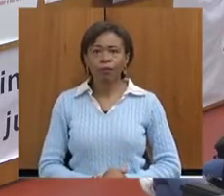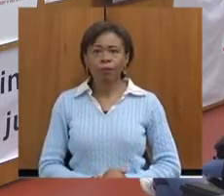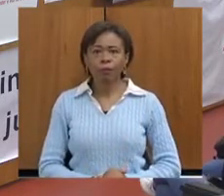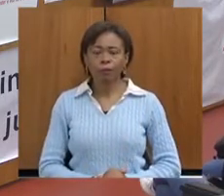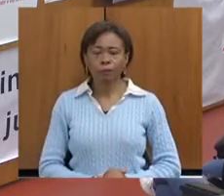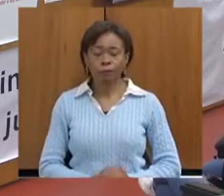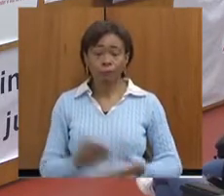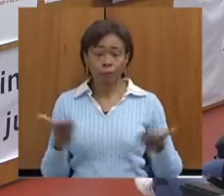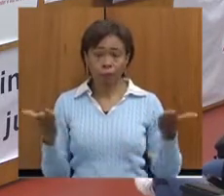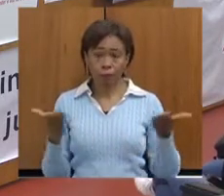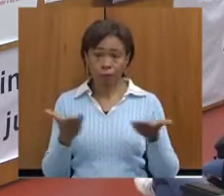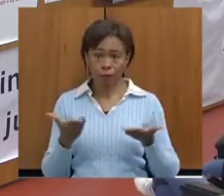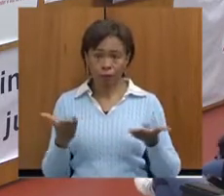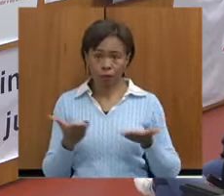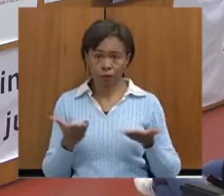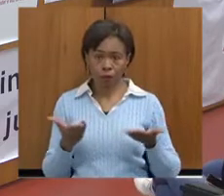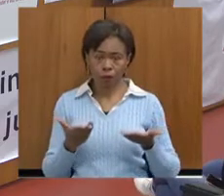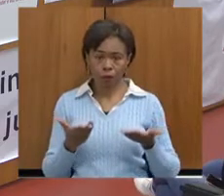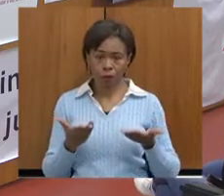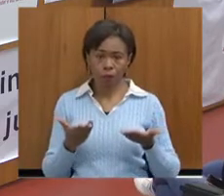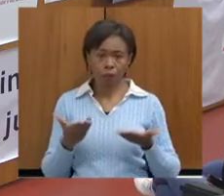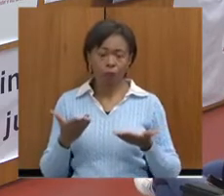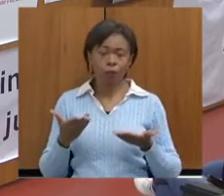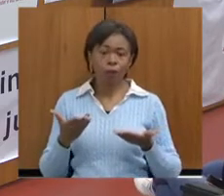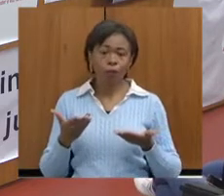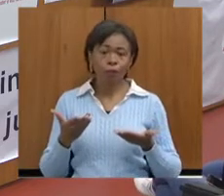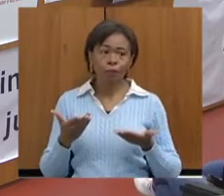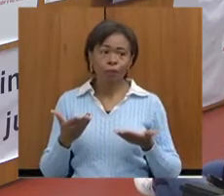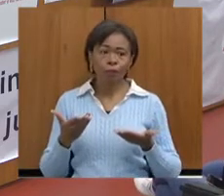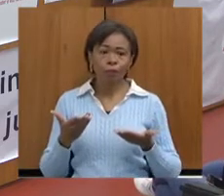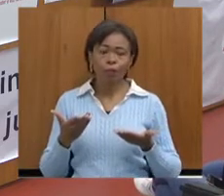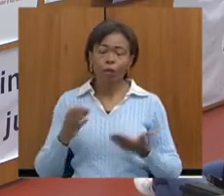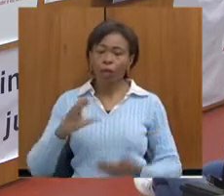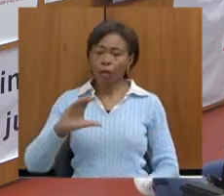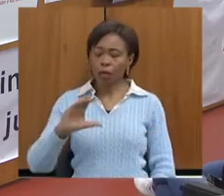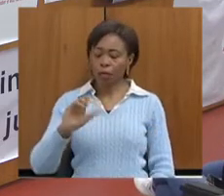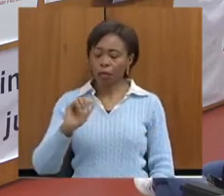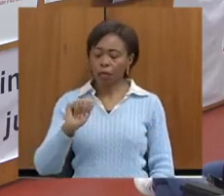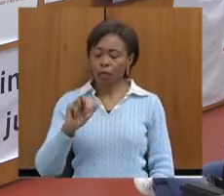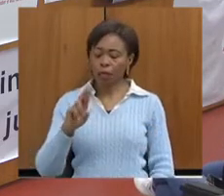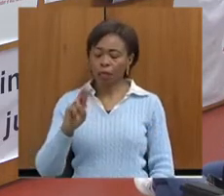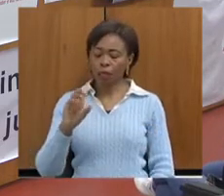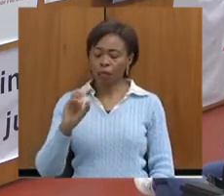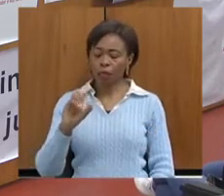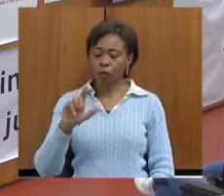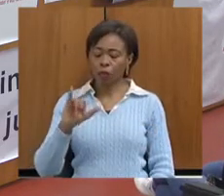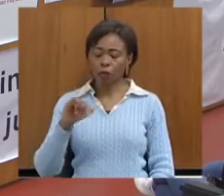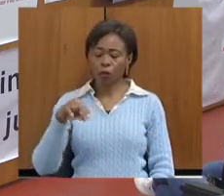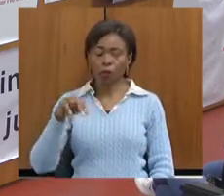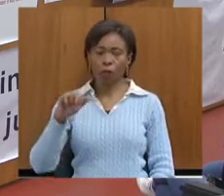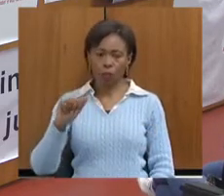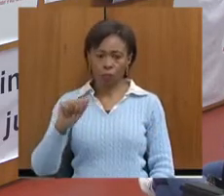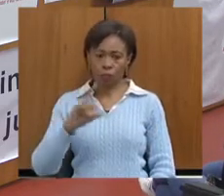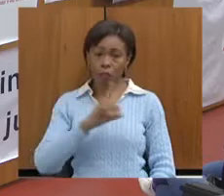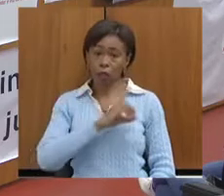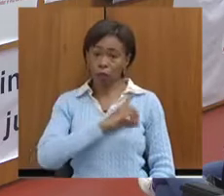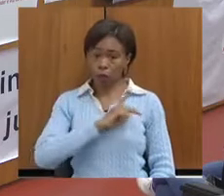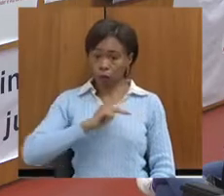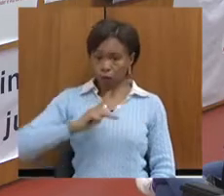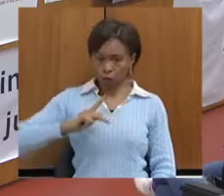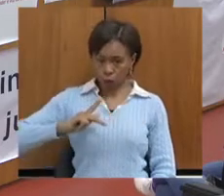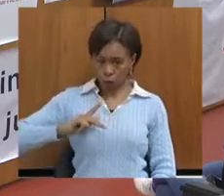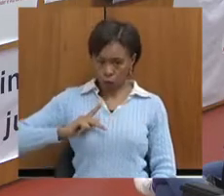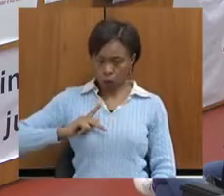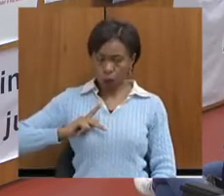com a palavra para as suas considerações Carolina amor escrita defensora pública integrante do núcleo